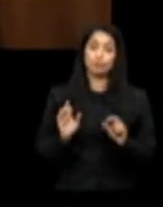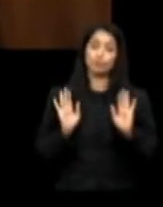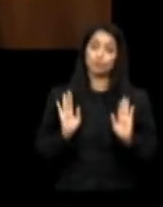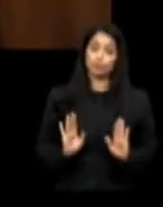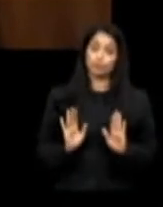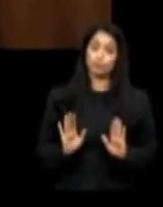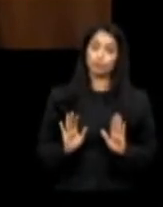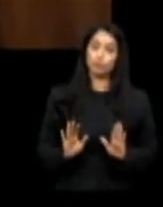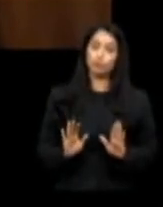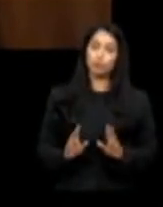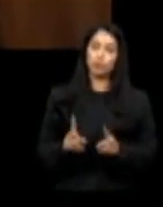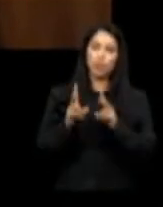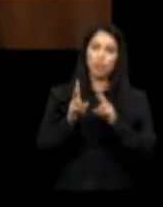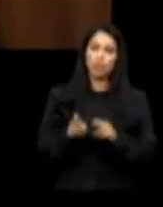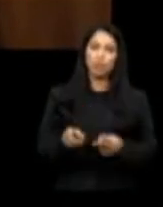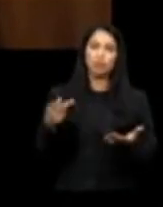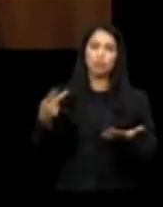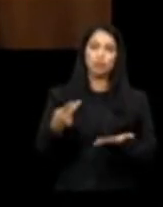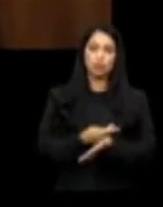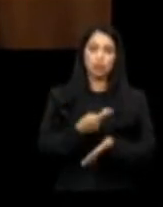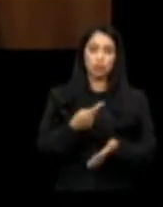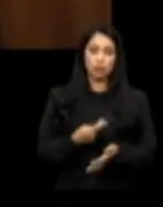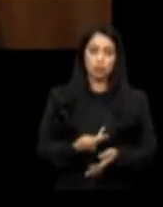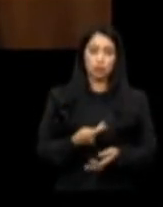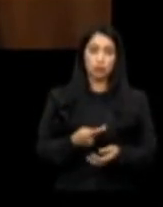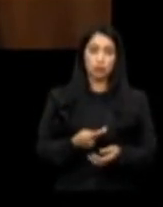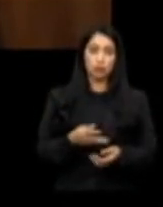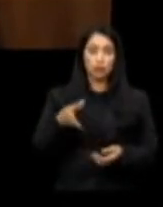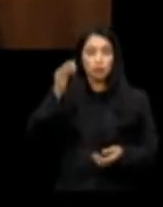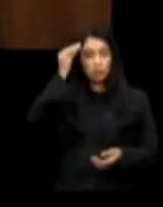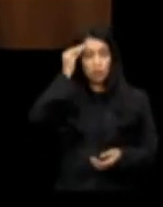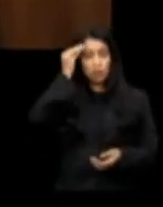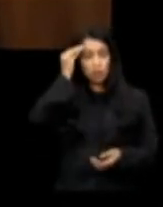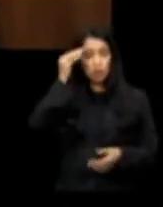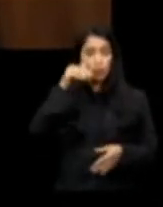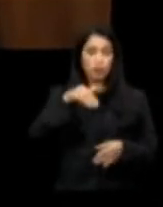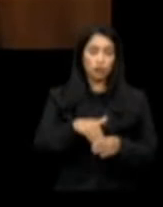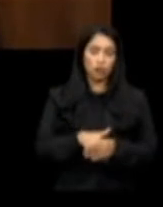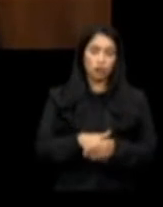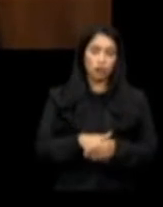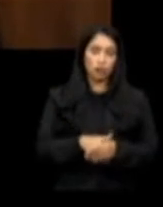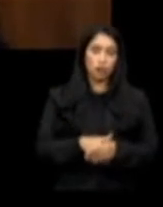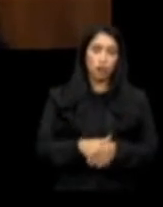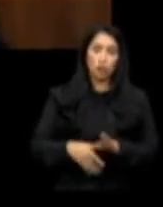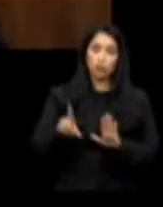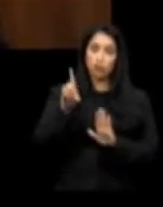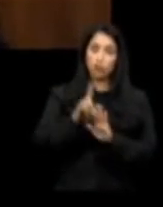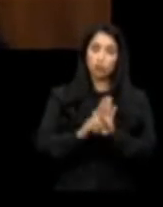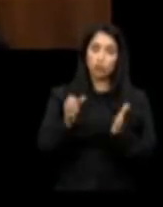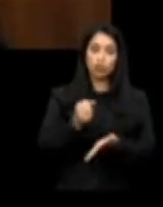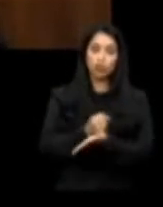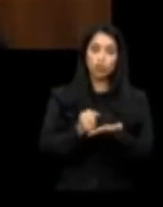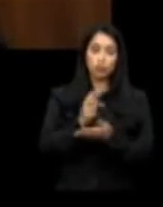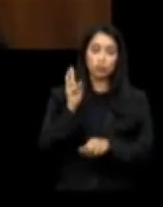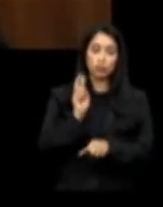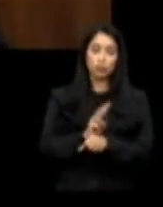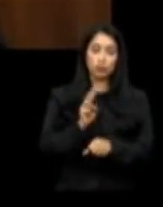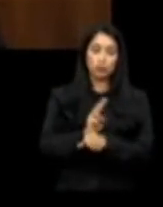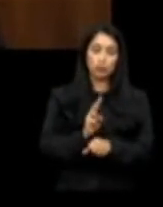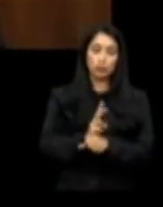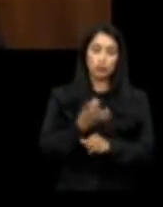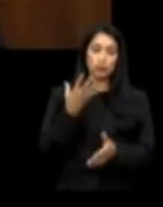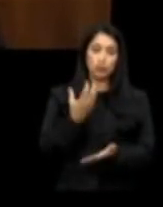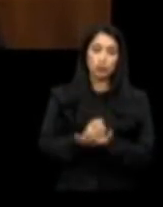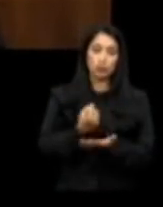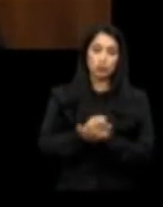que, conforme será desenvolvido a seguir no presente voto, a tutela de um direito fundamental à proteção de dados não mais